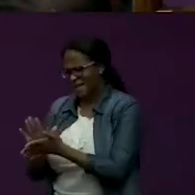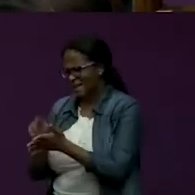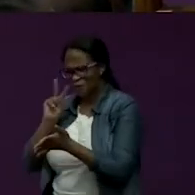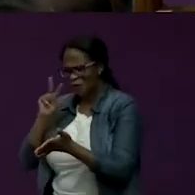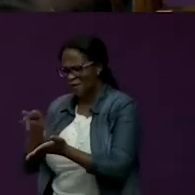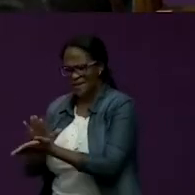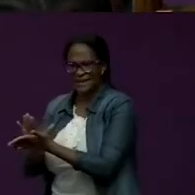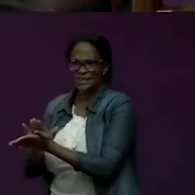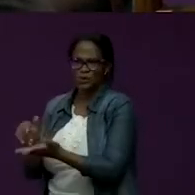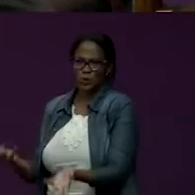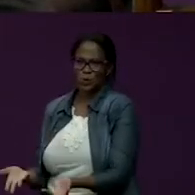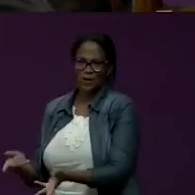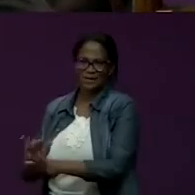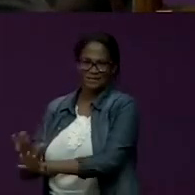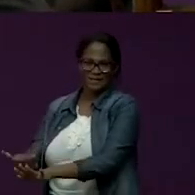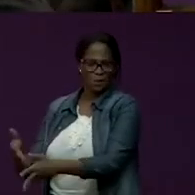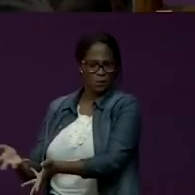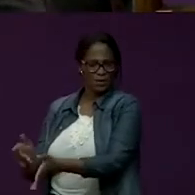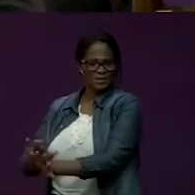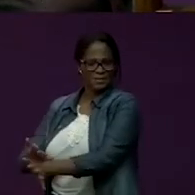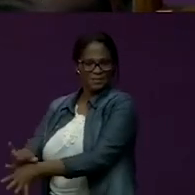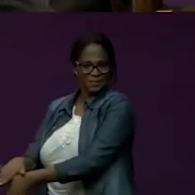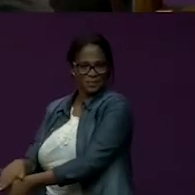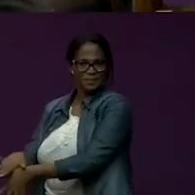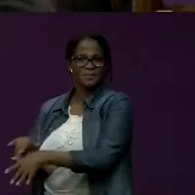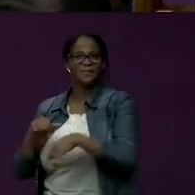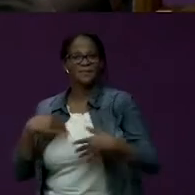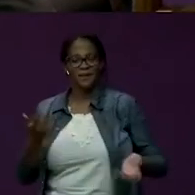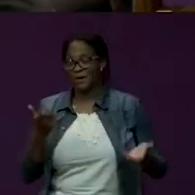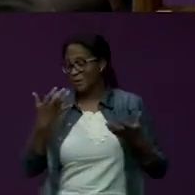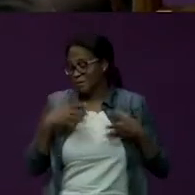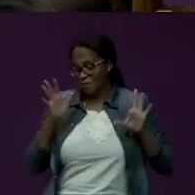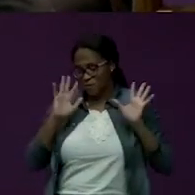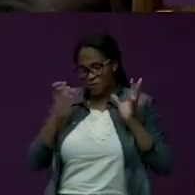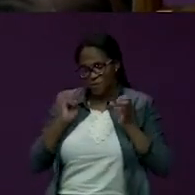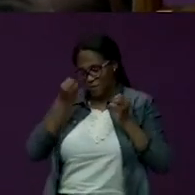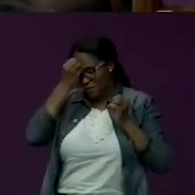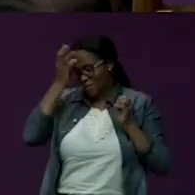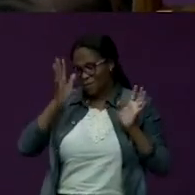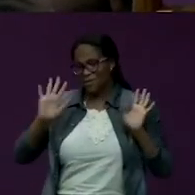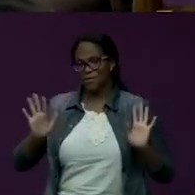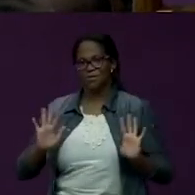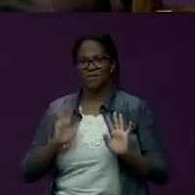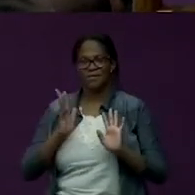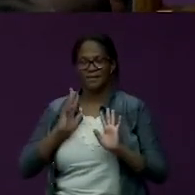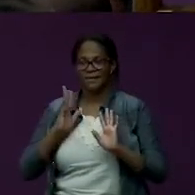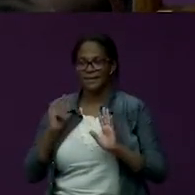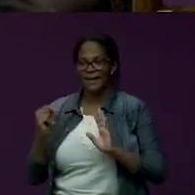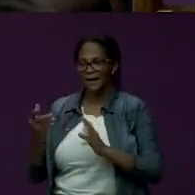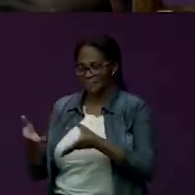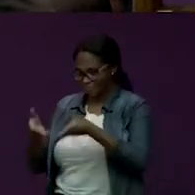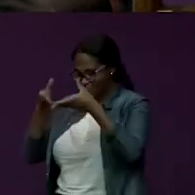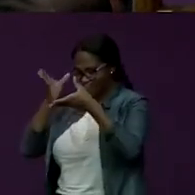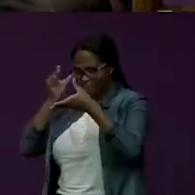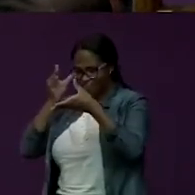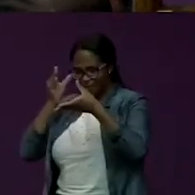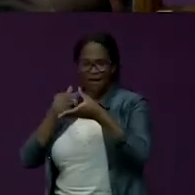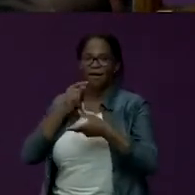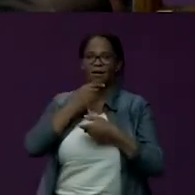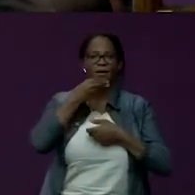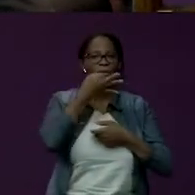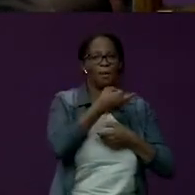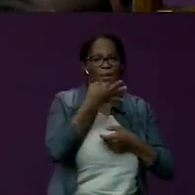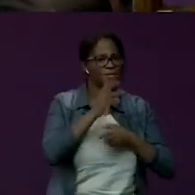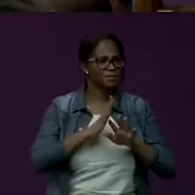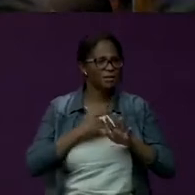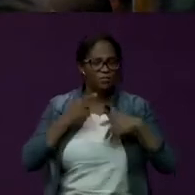agora. Eu não vou ver nada disso agora, eu nem quero me deixar contaminado por isso. Né? Eu acho assim,